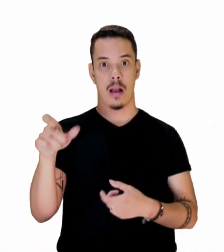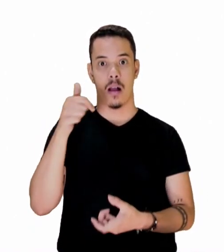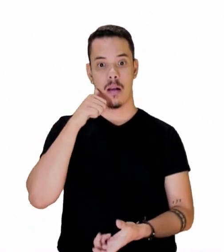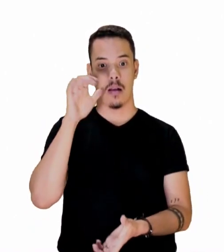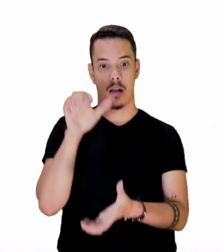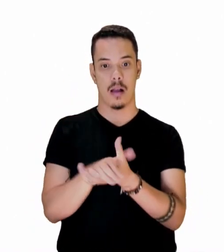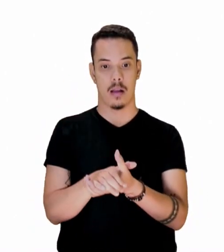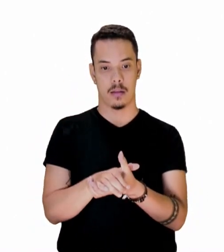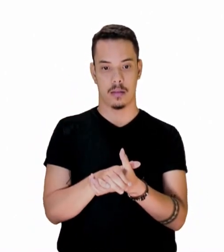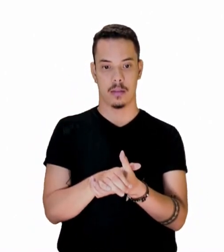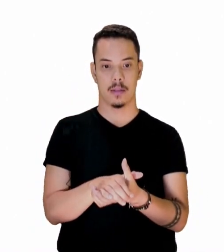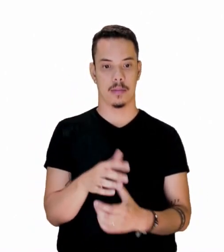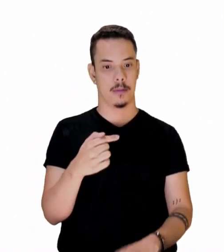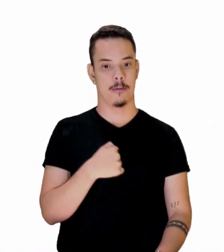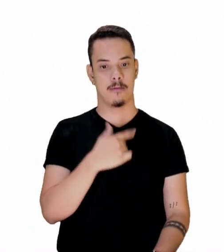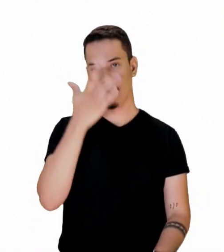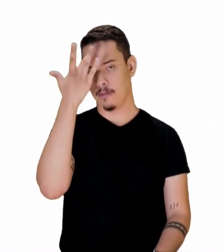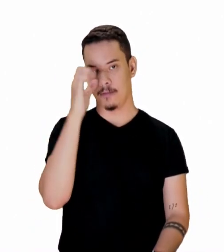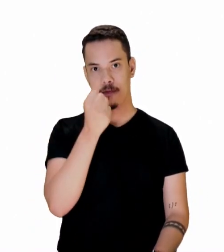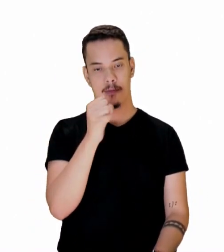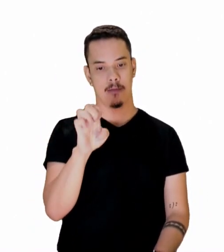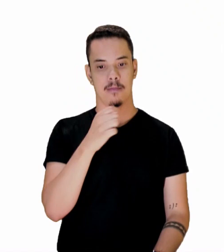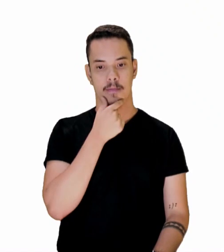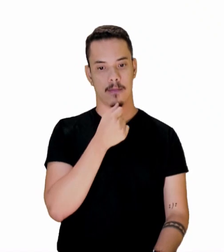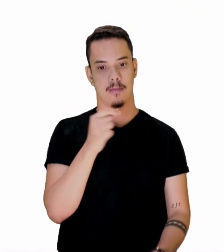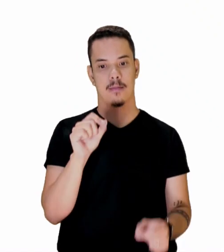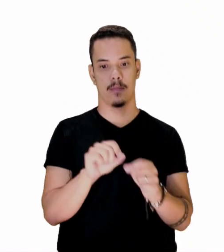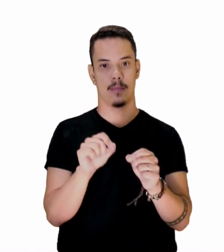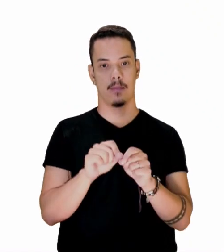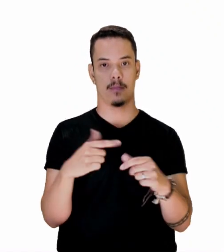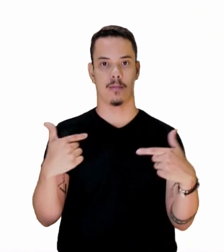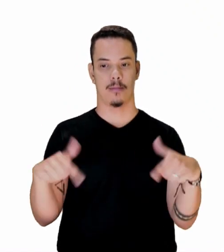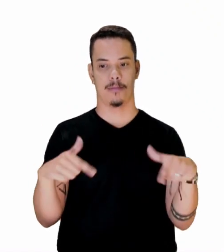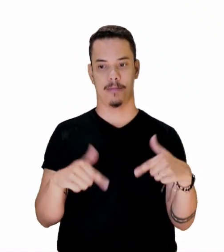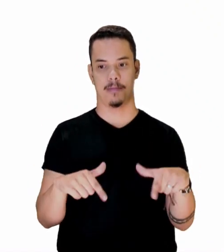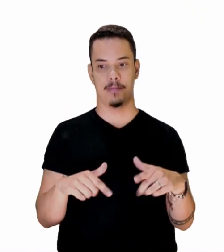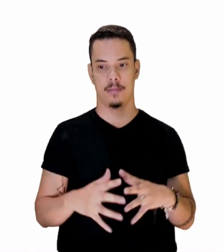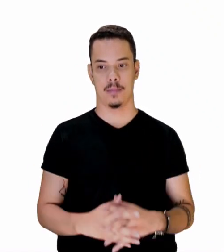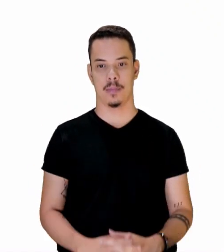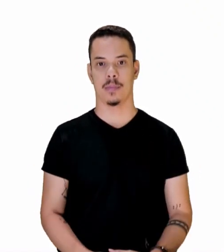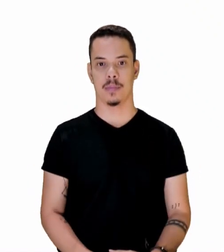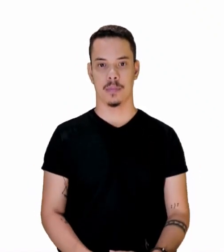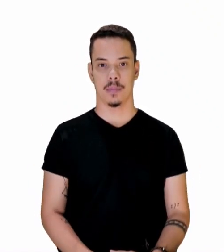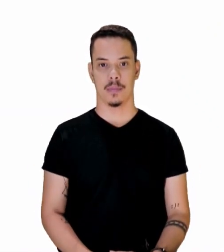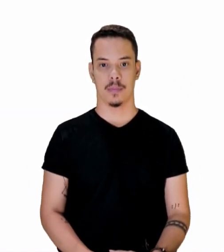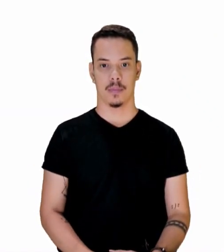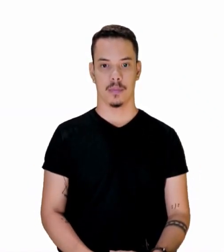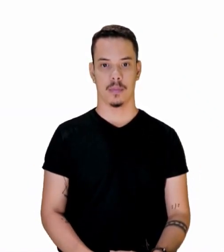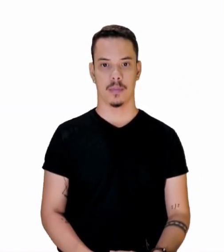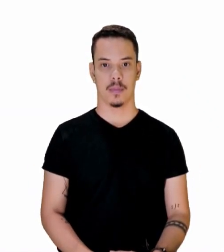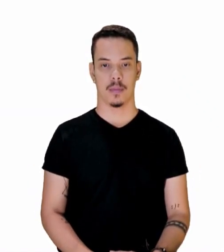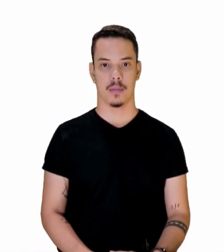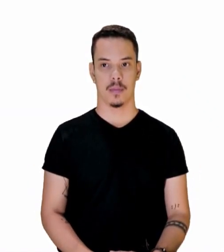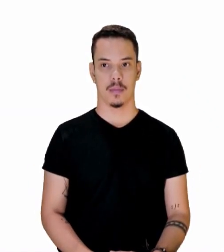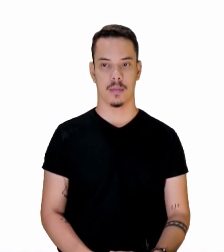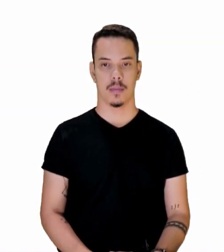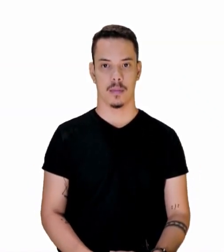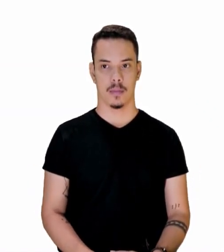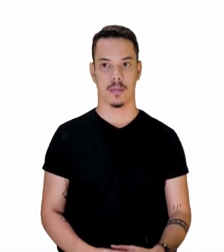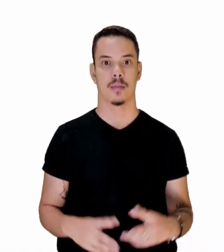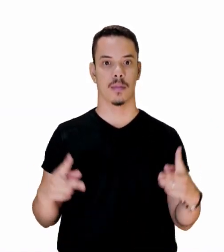case. Eu não sei se o rapaz fará o trabalho. Tá certo? Chegando aqui para